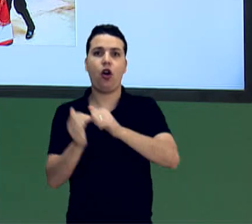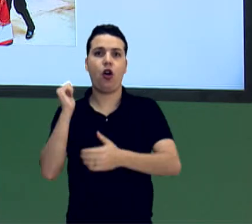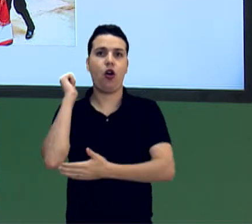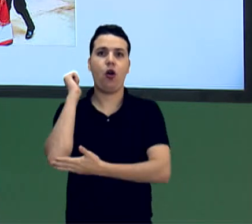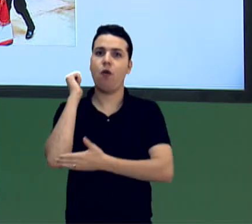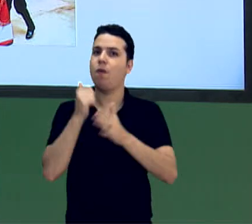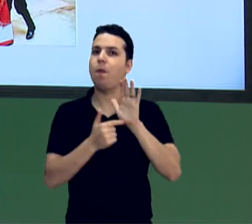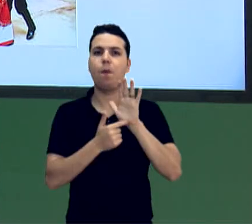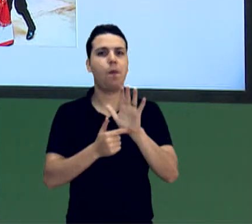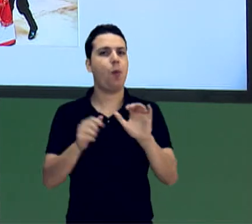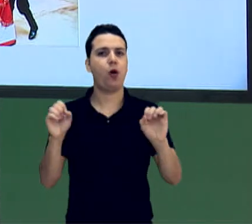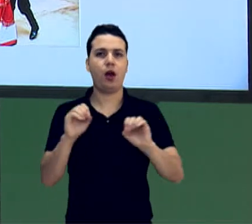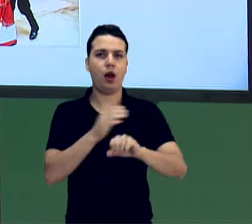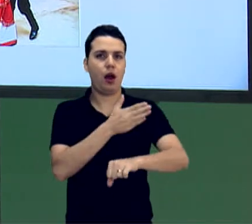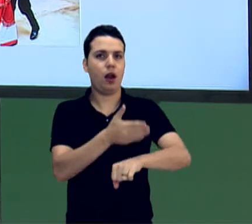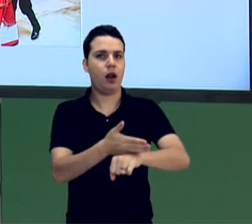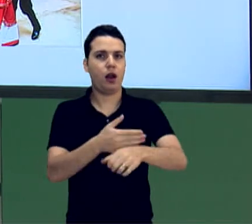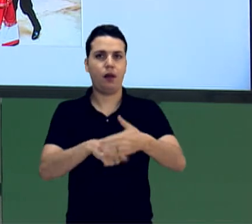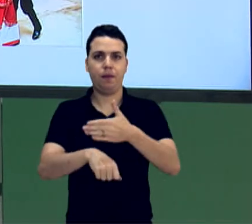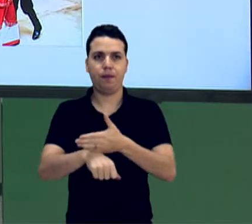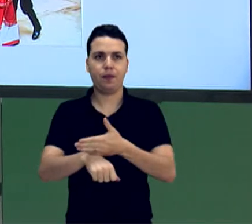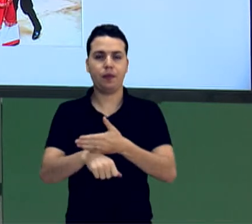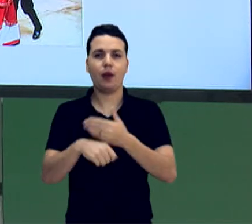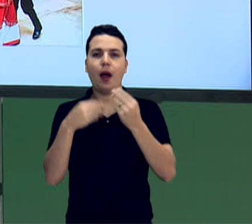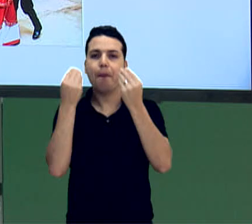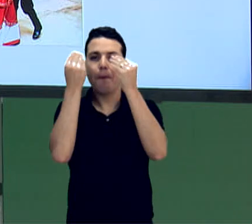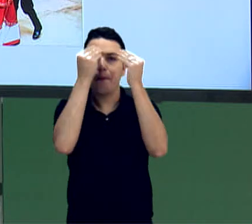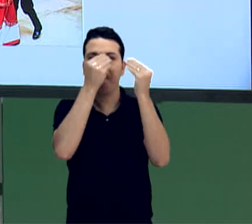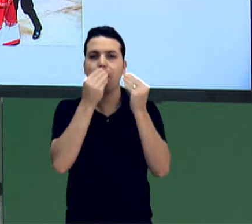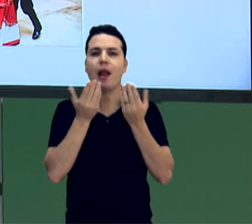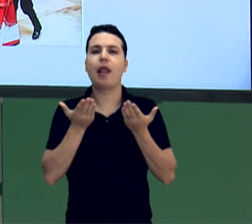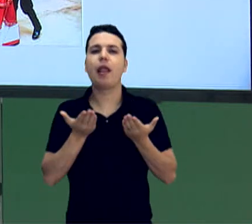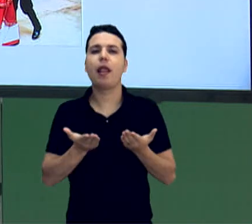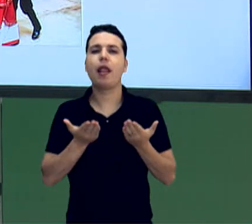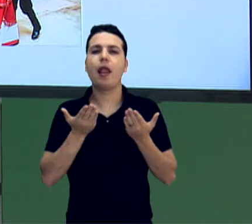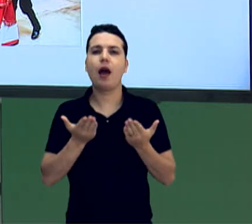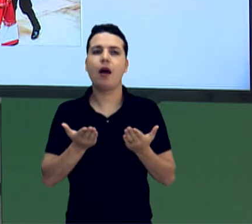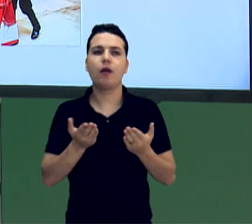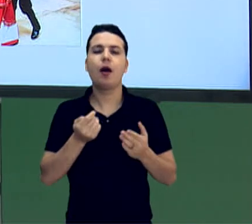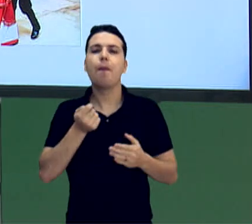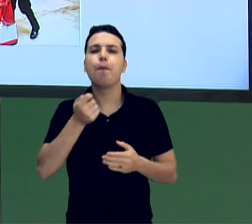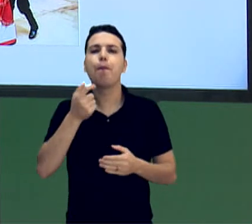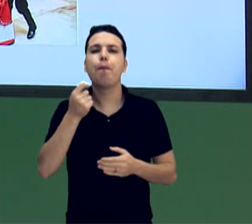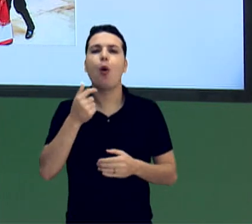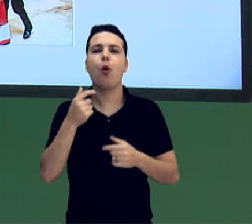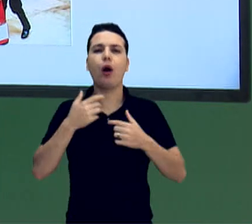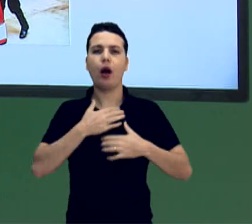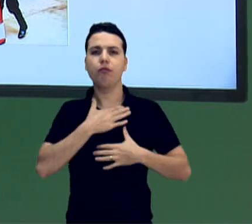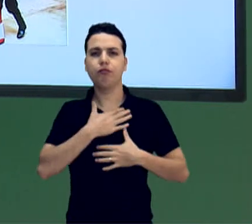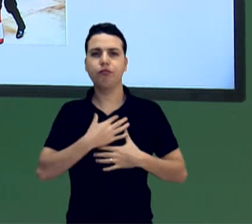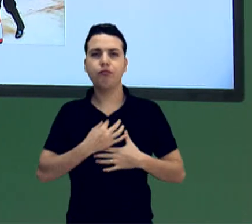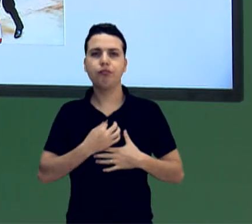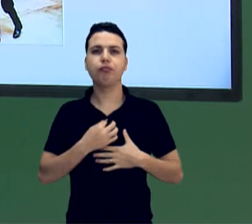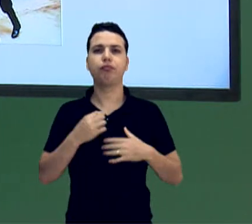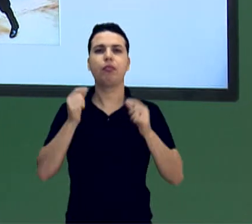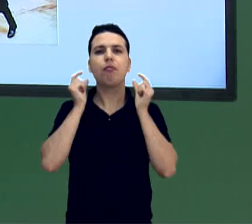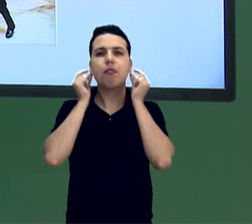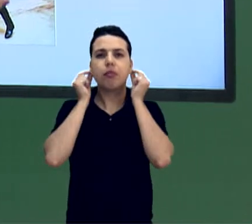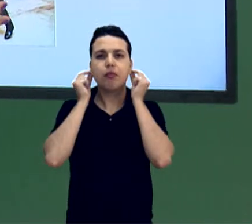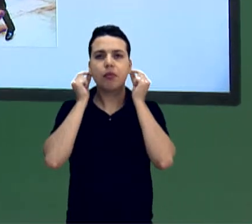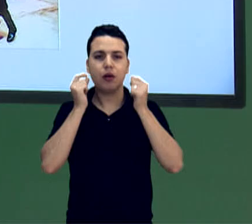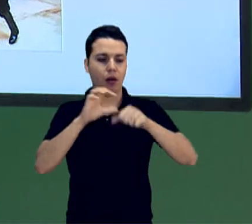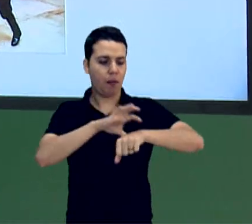vem até aqui. A maquiagem é leve, suave, poucas joias e bijuterias, enfim.